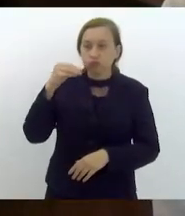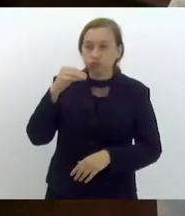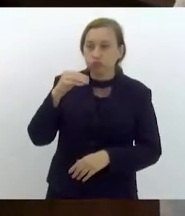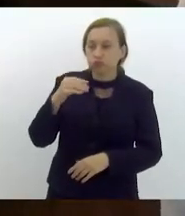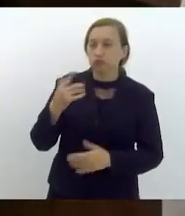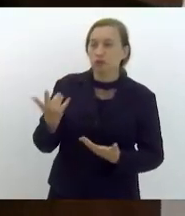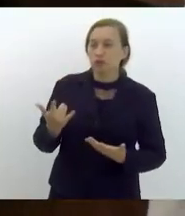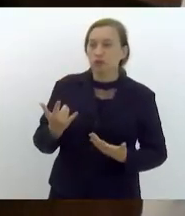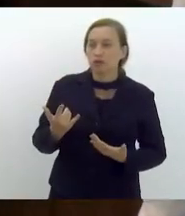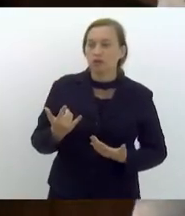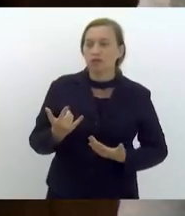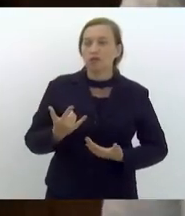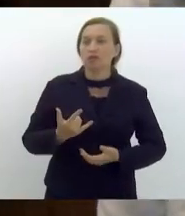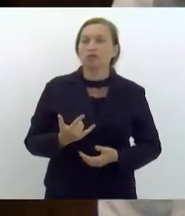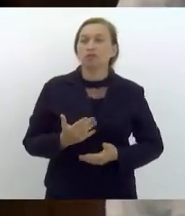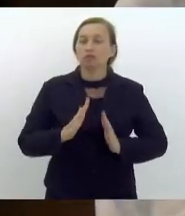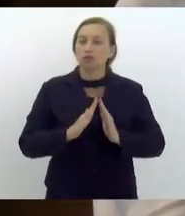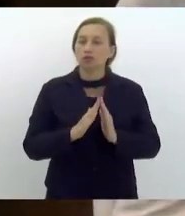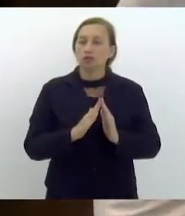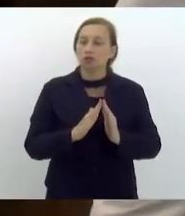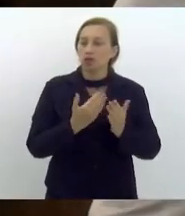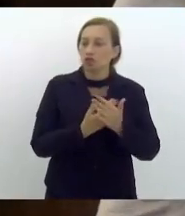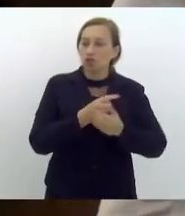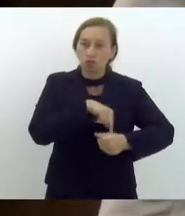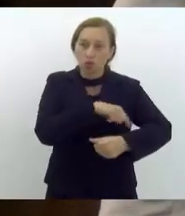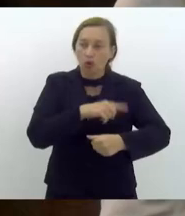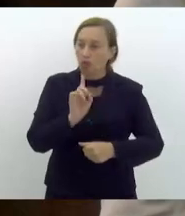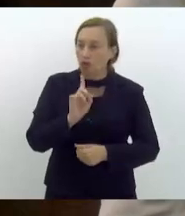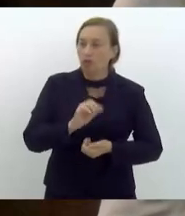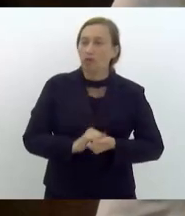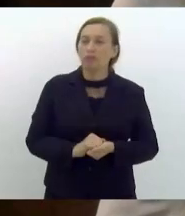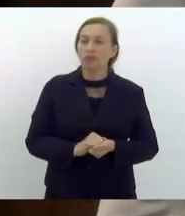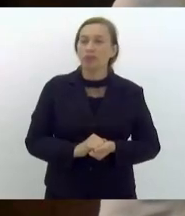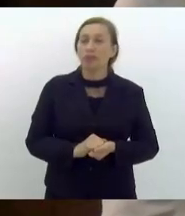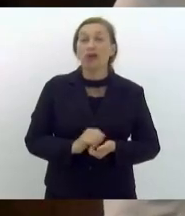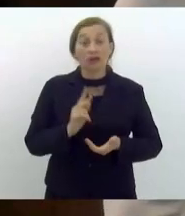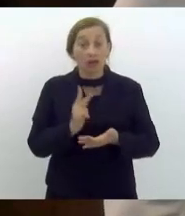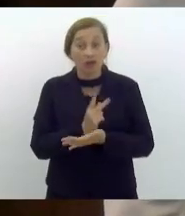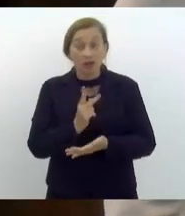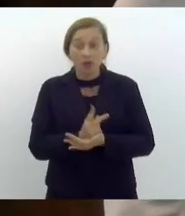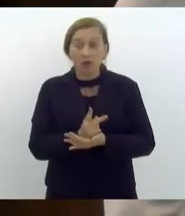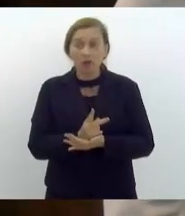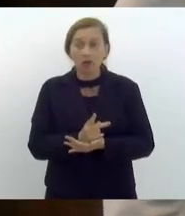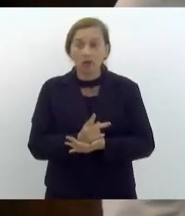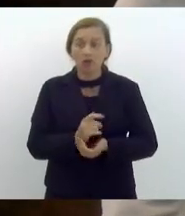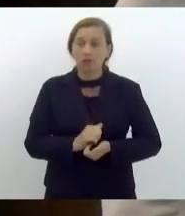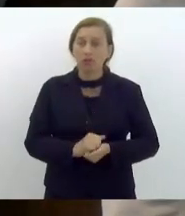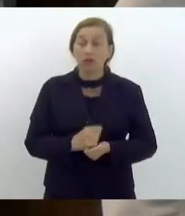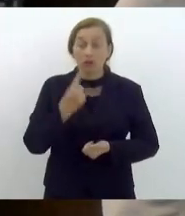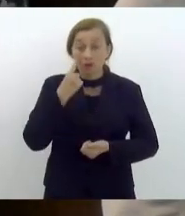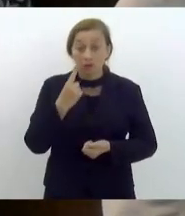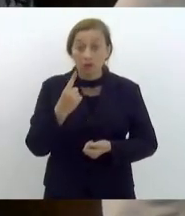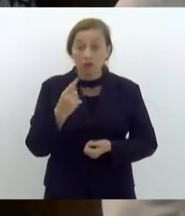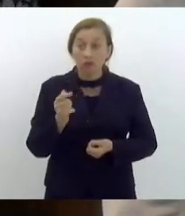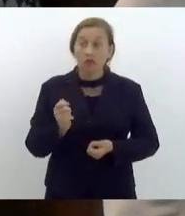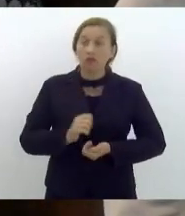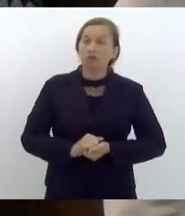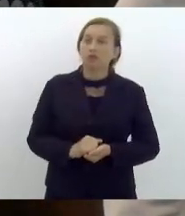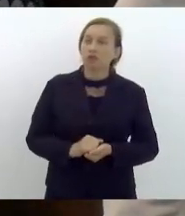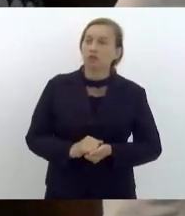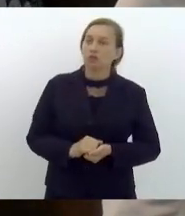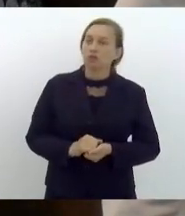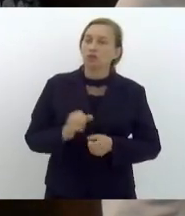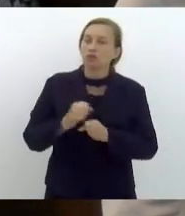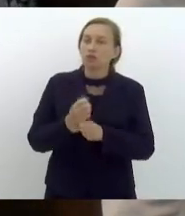bares e em cantinas de escola não mas eu acho excelente equivocada vou pedir pra vossa rever o seu posicionamento porque